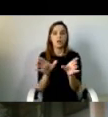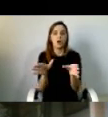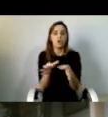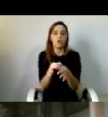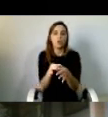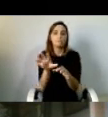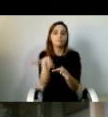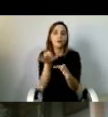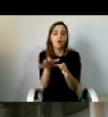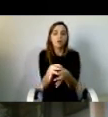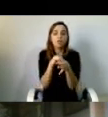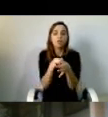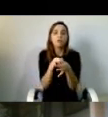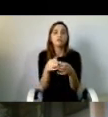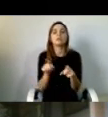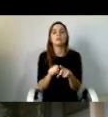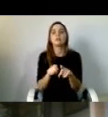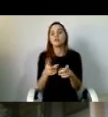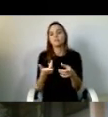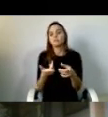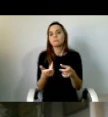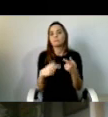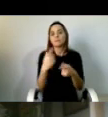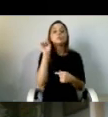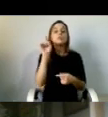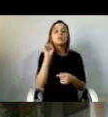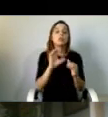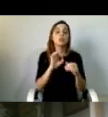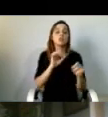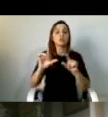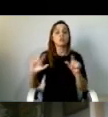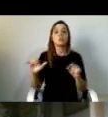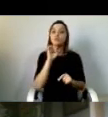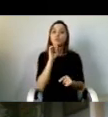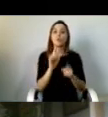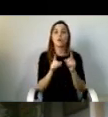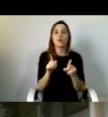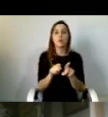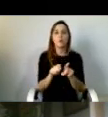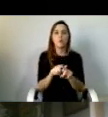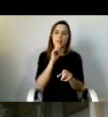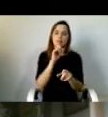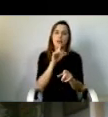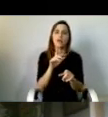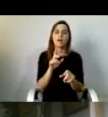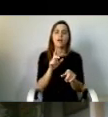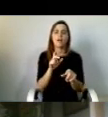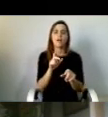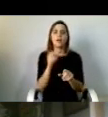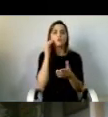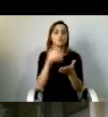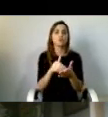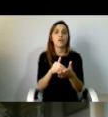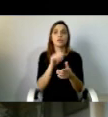é significativa do ponto de vista estatístico, quer dizer que poderemos ter aqui uma possibilidade de extrapolar este resultado para